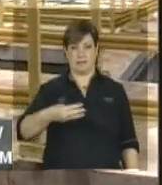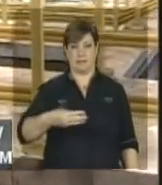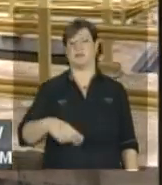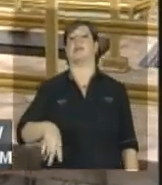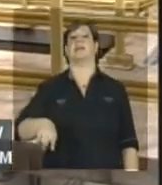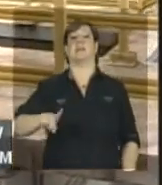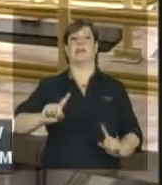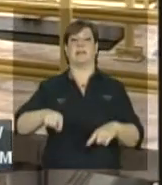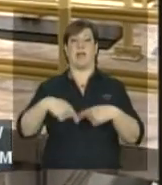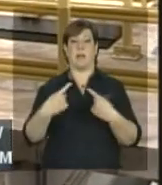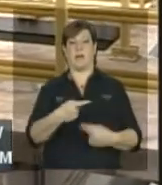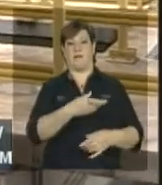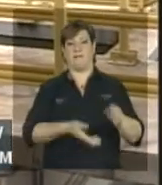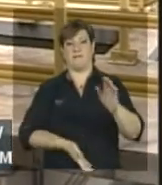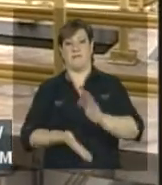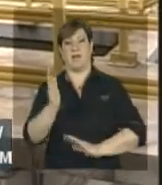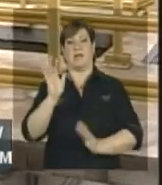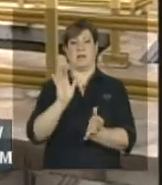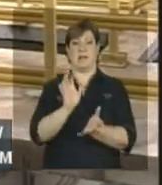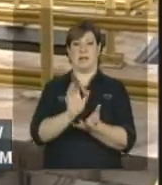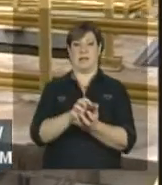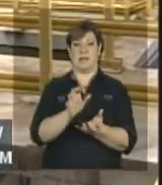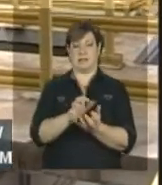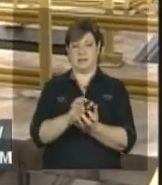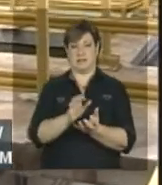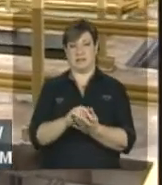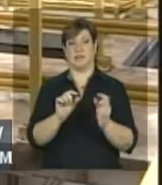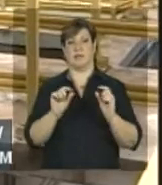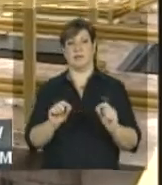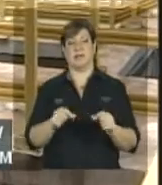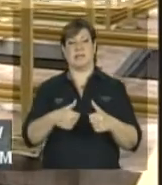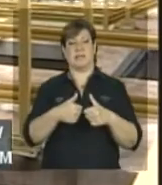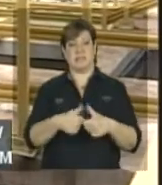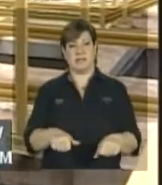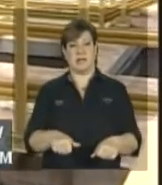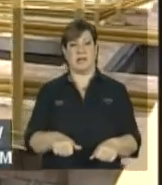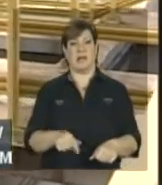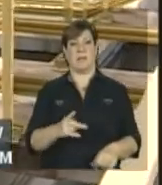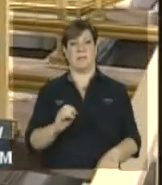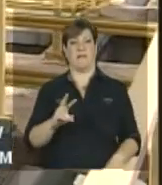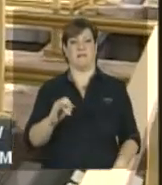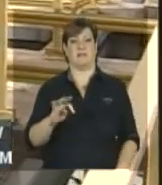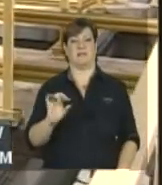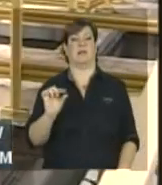para Recife, para onde ela vai depois de Fortaleza, está marcada